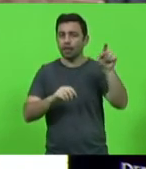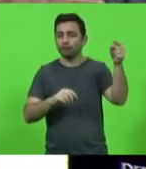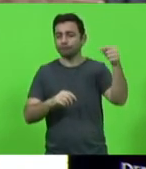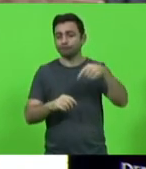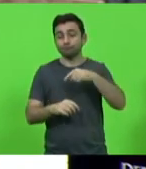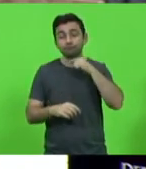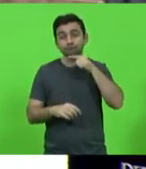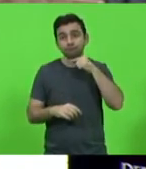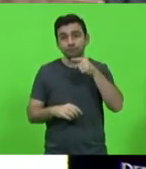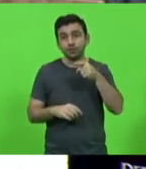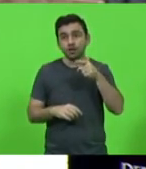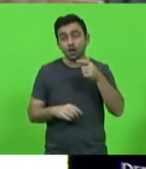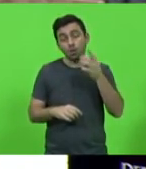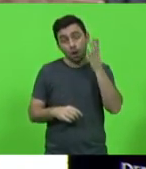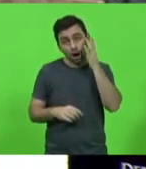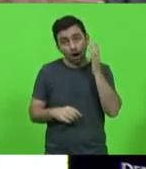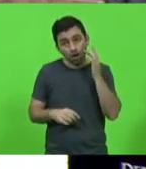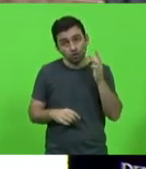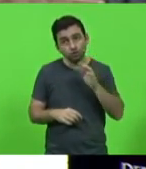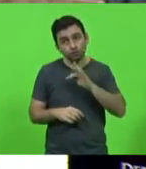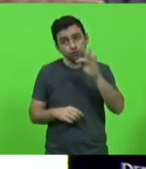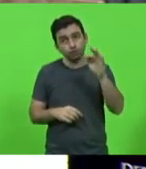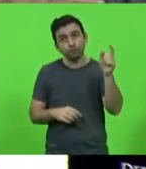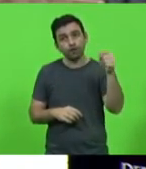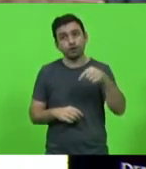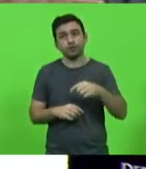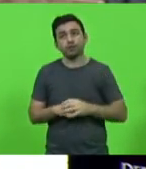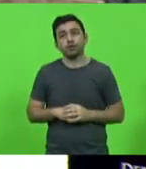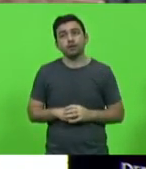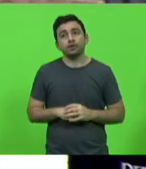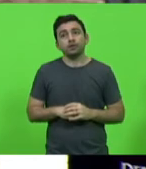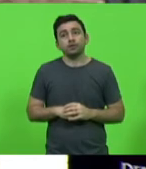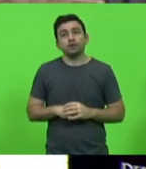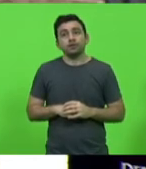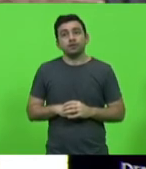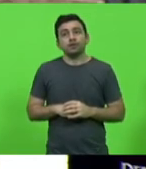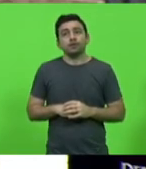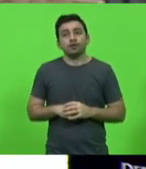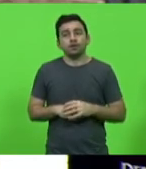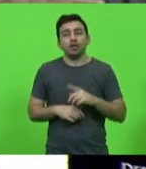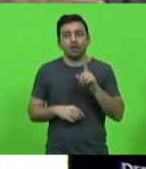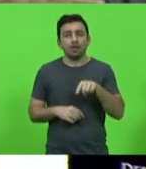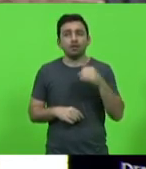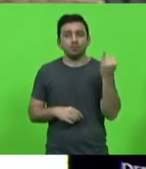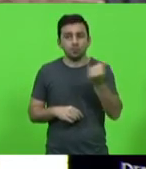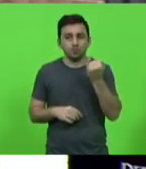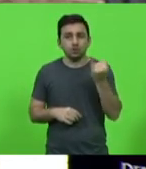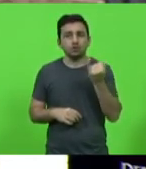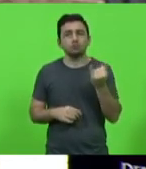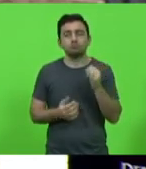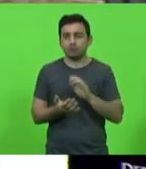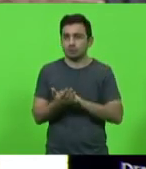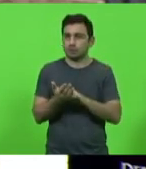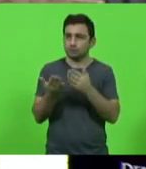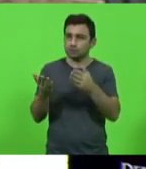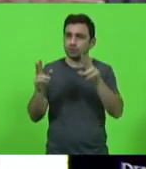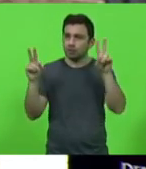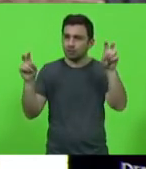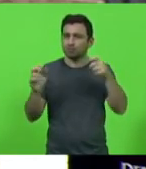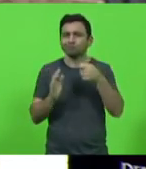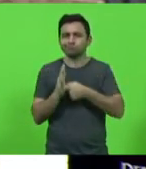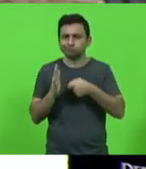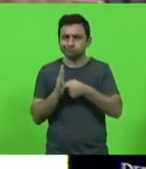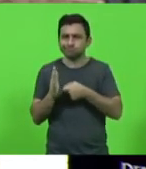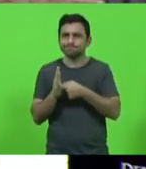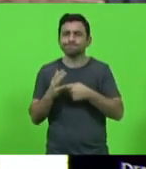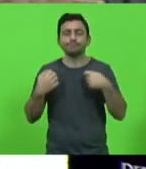que nos próximos dias venha, da mesma forma que virá na bancada do Oeste. Eu acho que essa realmente é uma cobrança, lhe parabenizo por levantar esse assunto, mas é uma cobrança que nós temos que